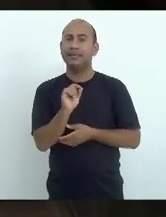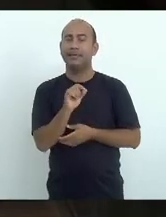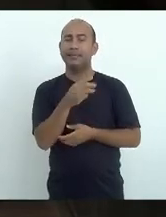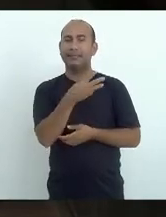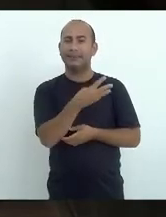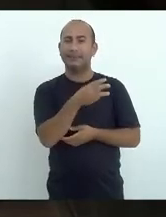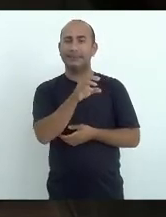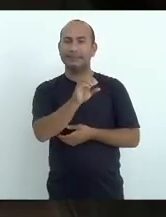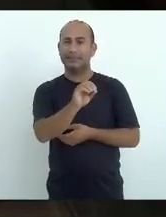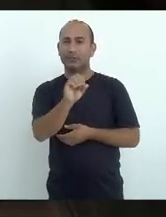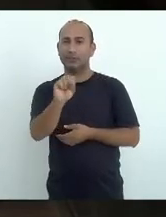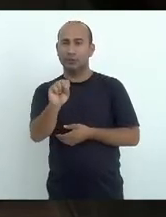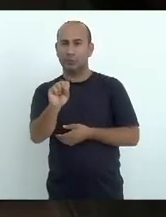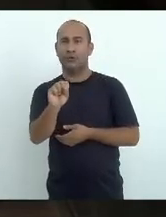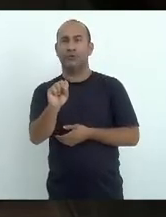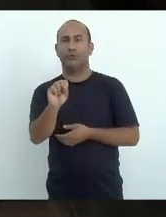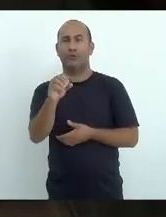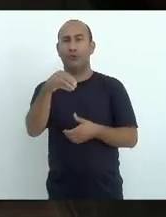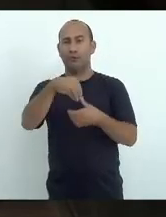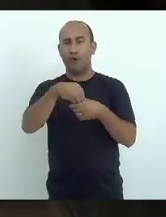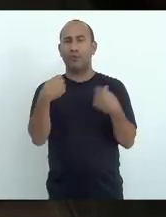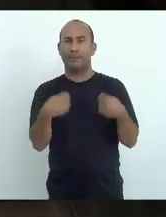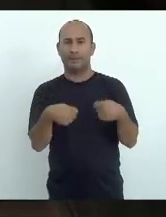308 votos. Teve